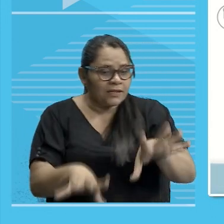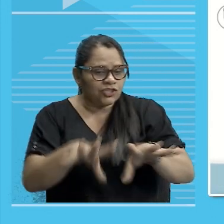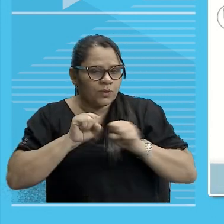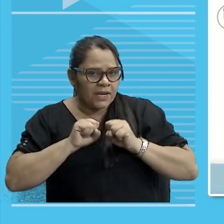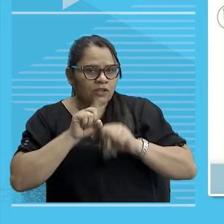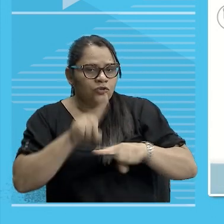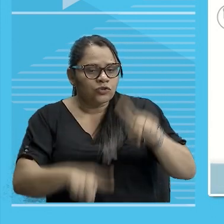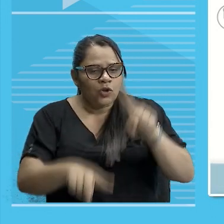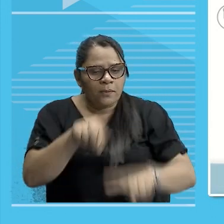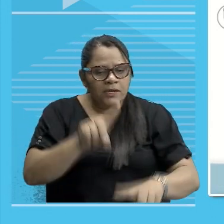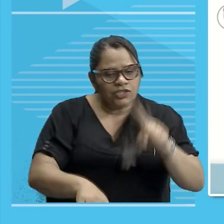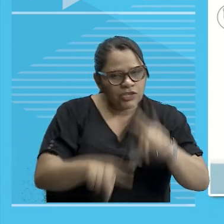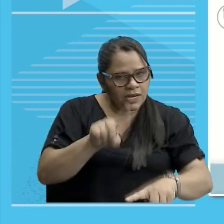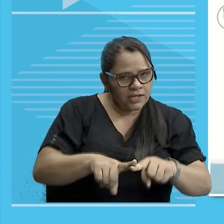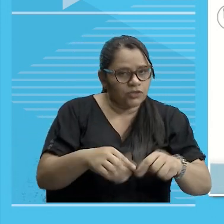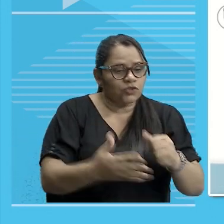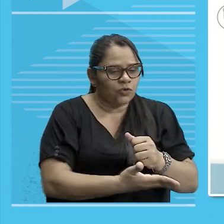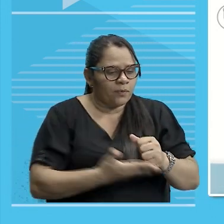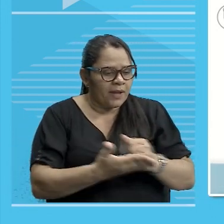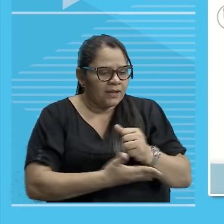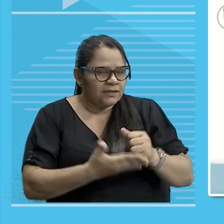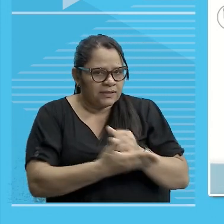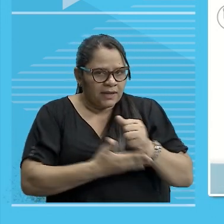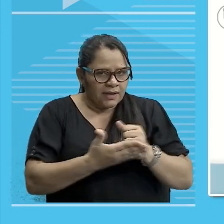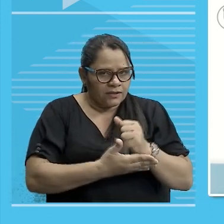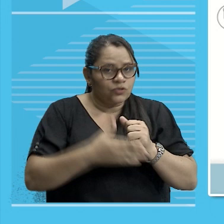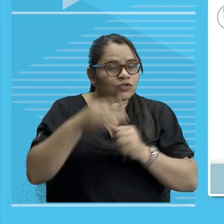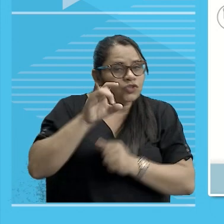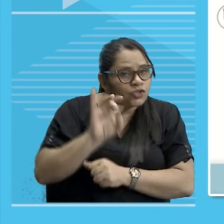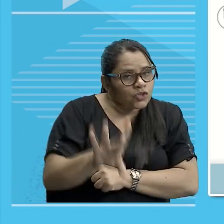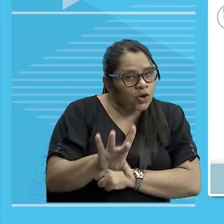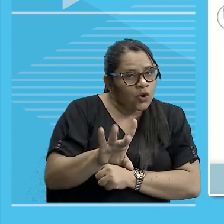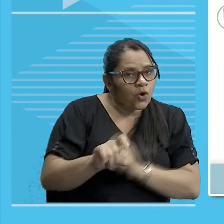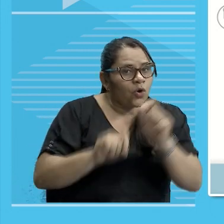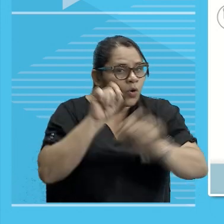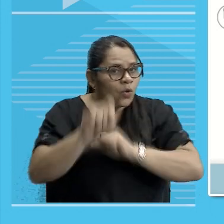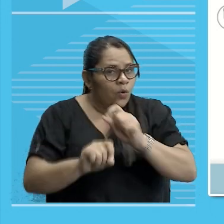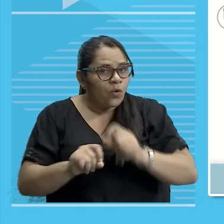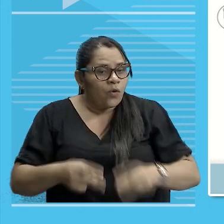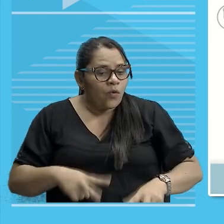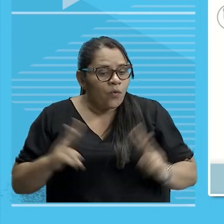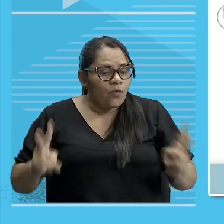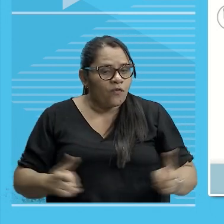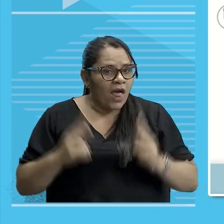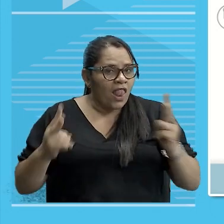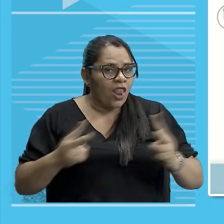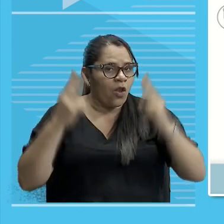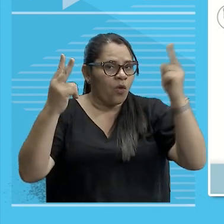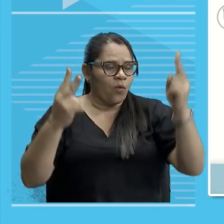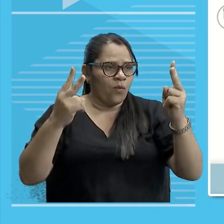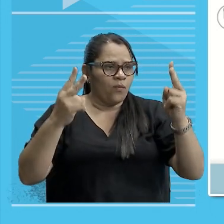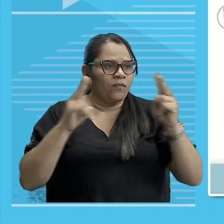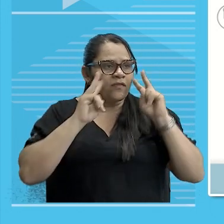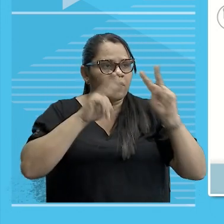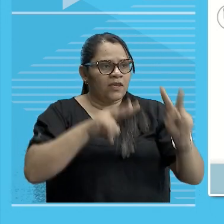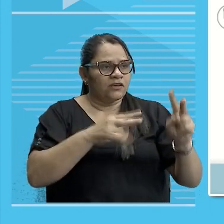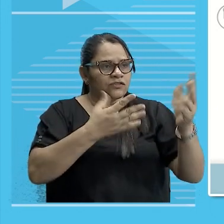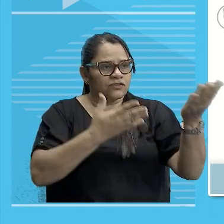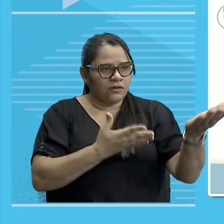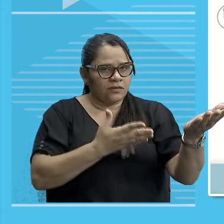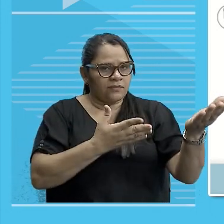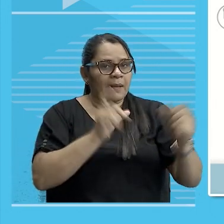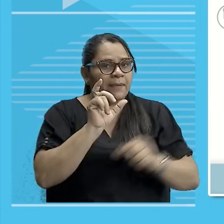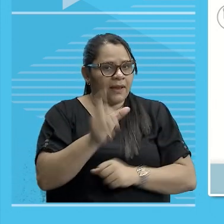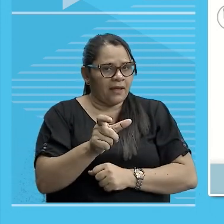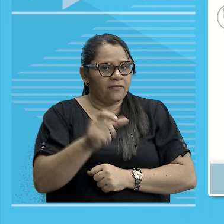com base apenas apenas no preço foque nessas palavras-chave tá gente